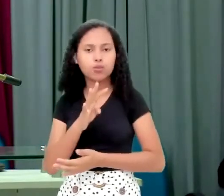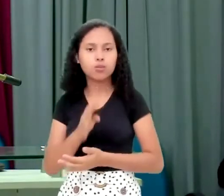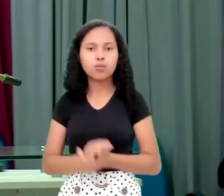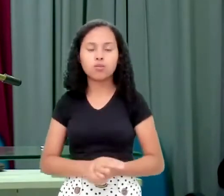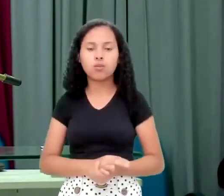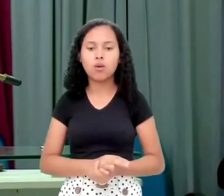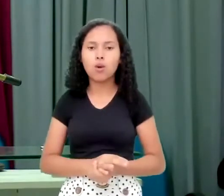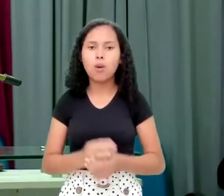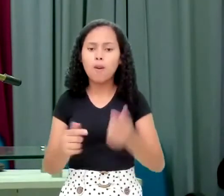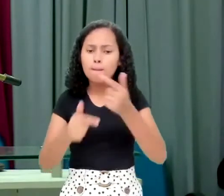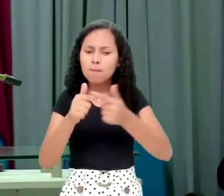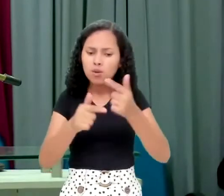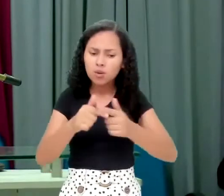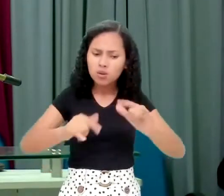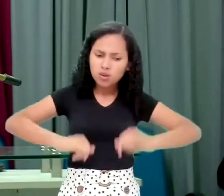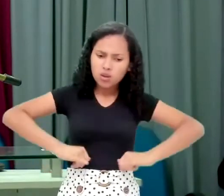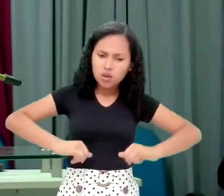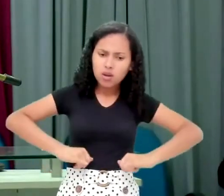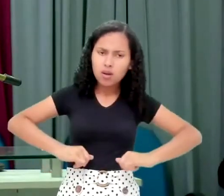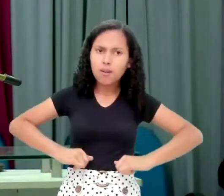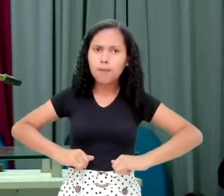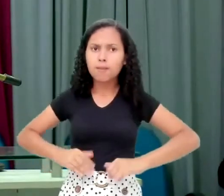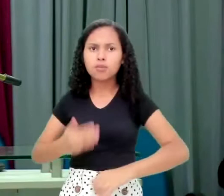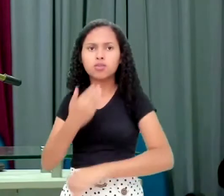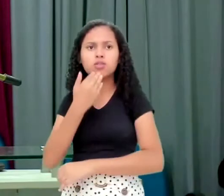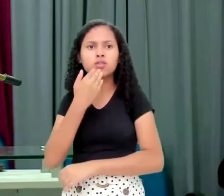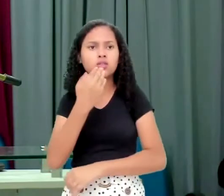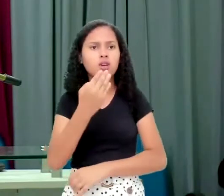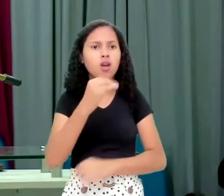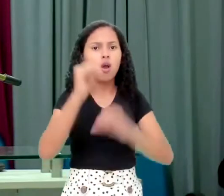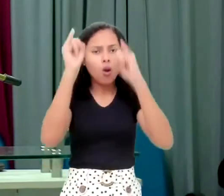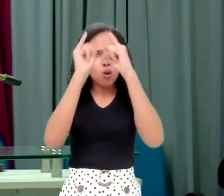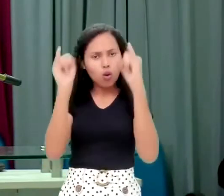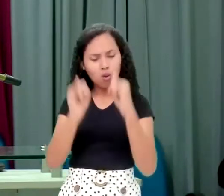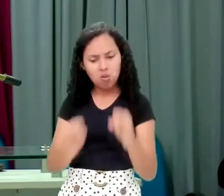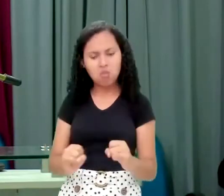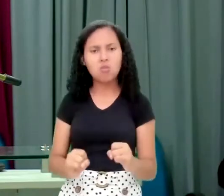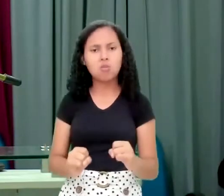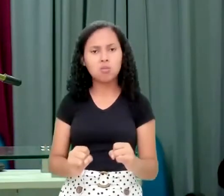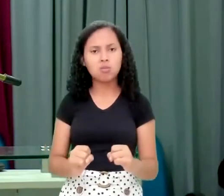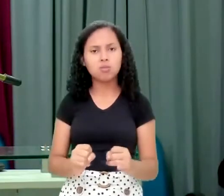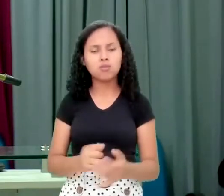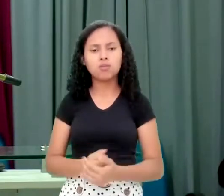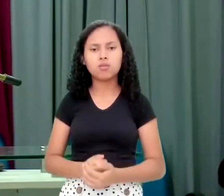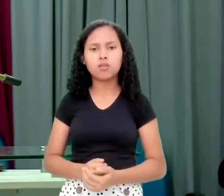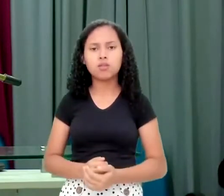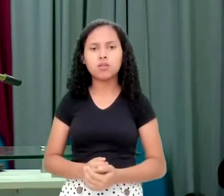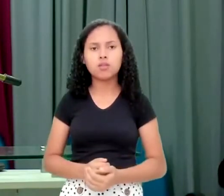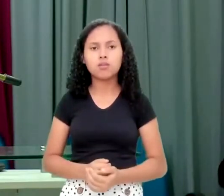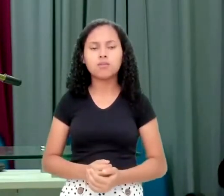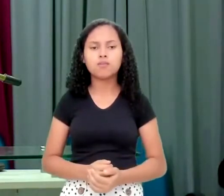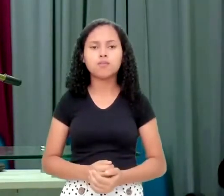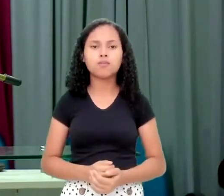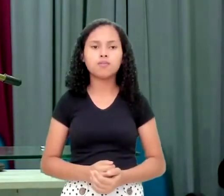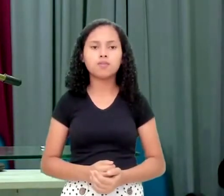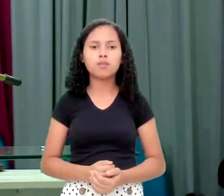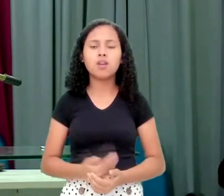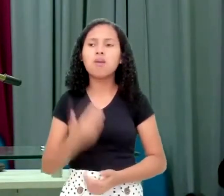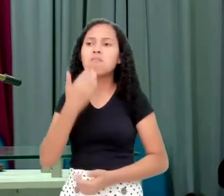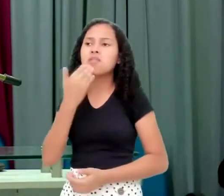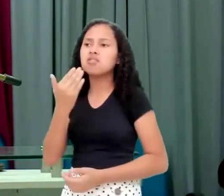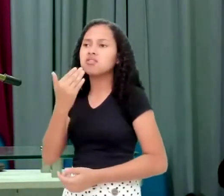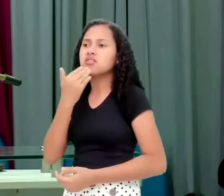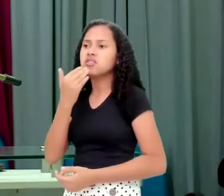ele apelava para Moloque. O rei que sucedeu a Ezequias apelava